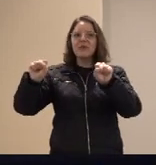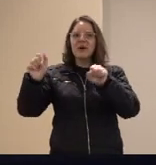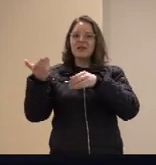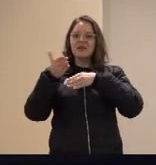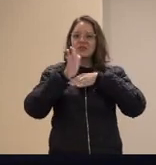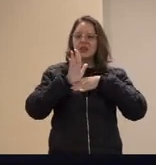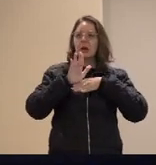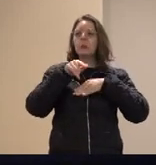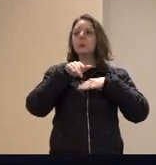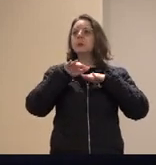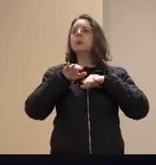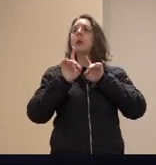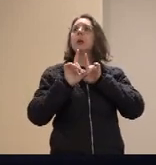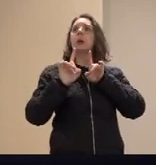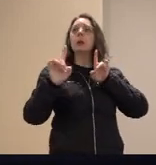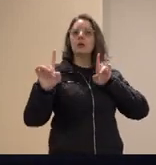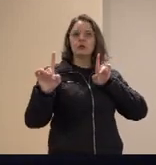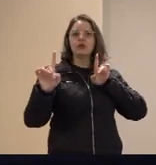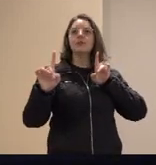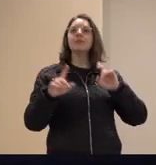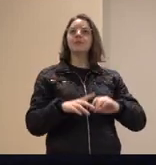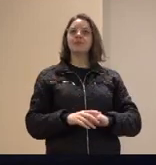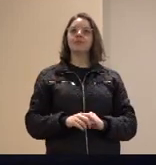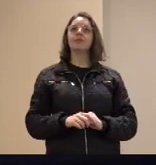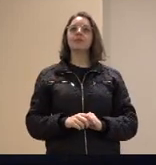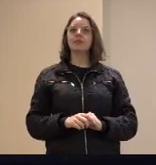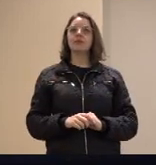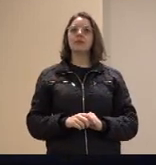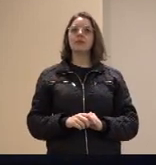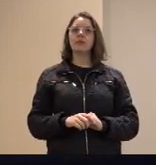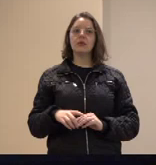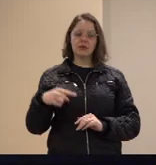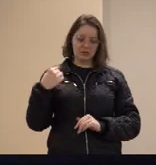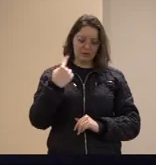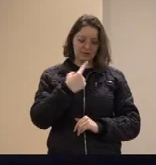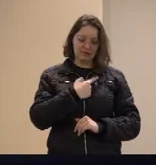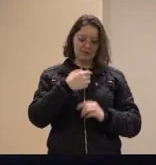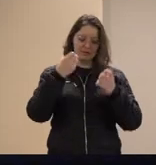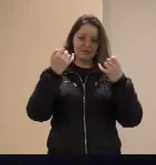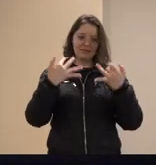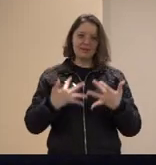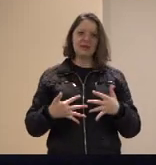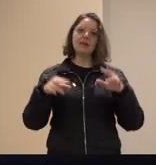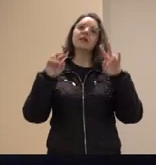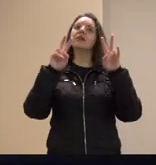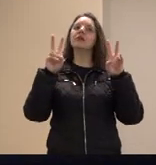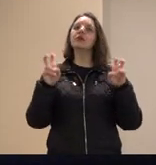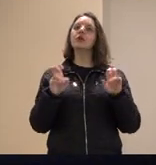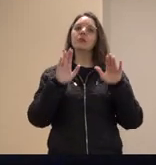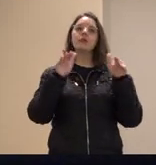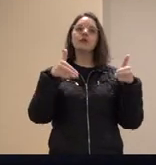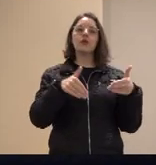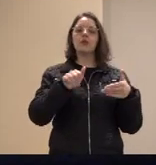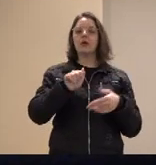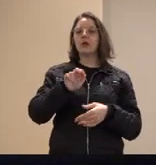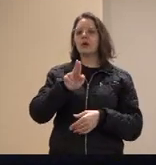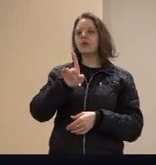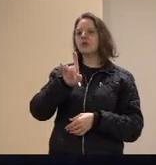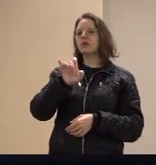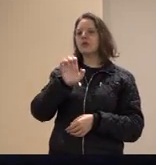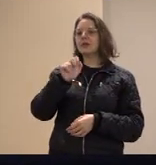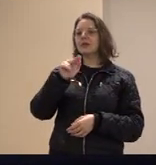diferença por elas. Nós vamos falar daqui um pouco mais sobre audiências concentradas. E, desde